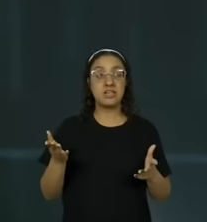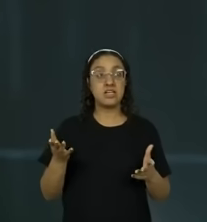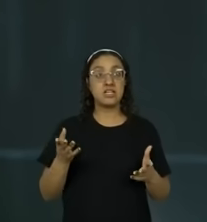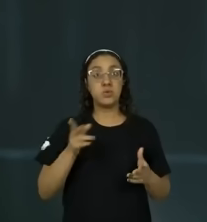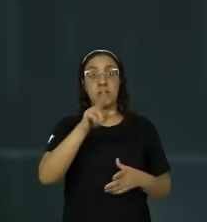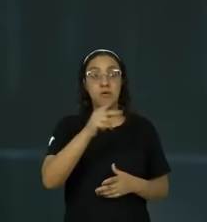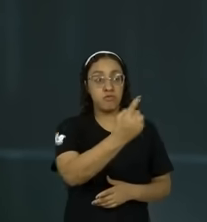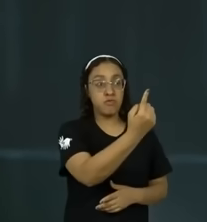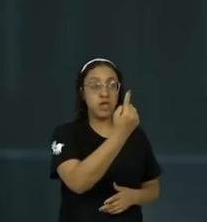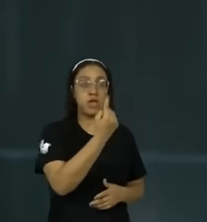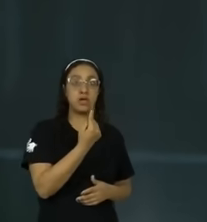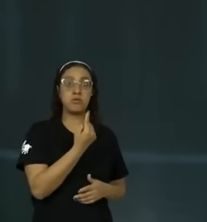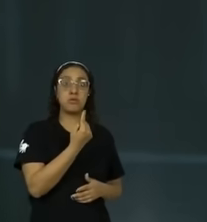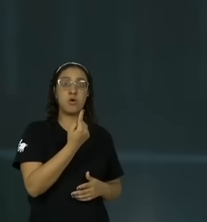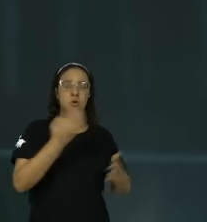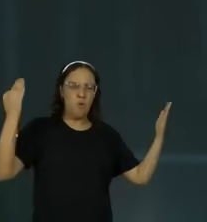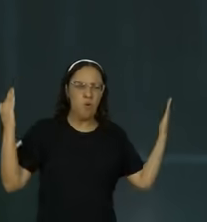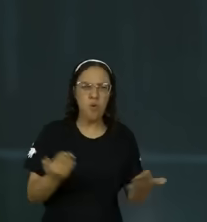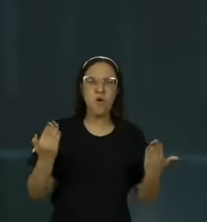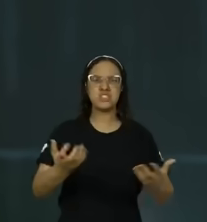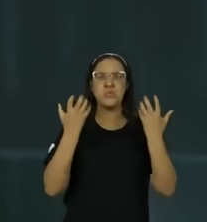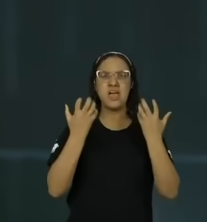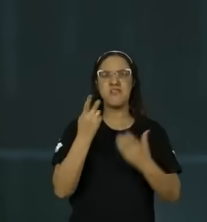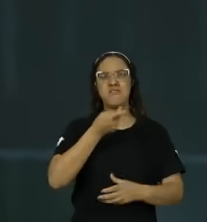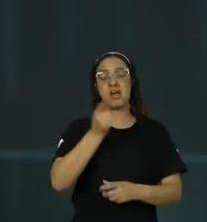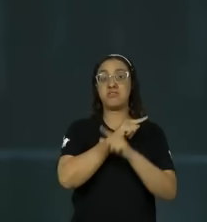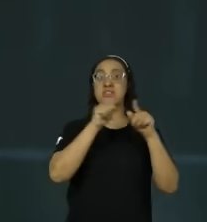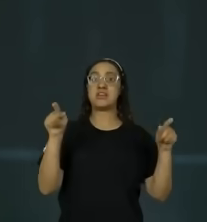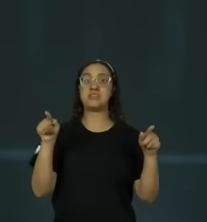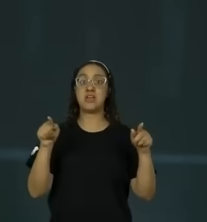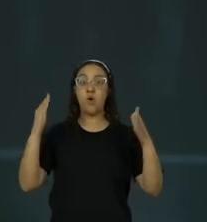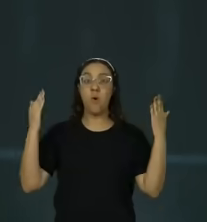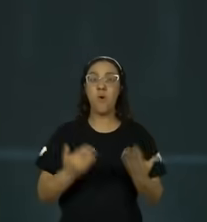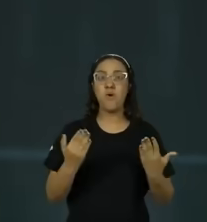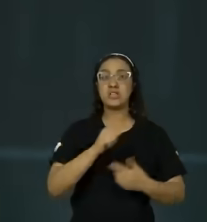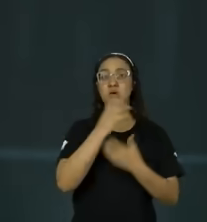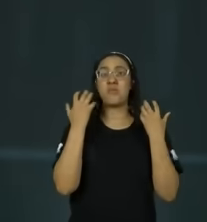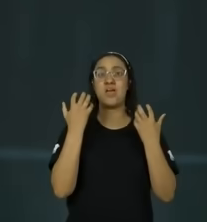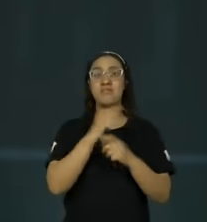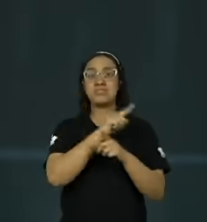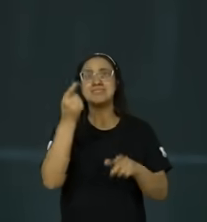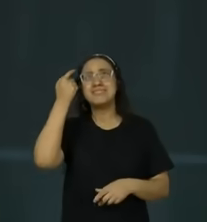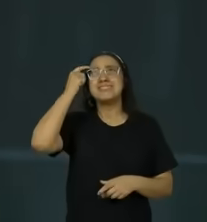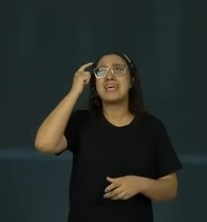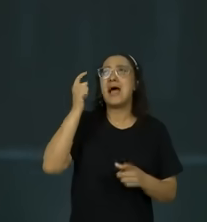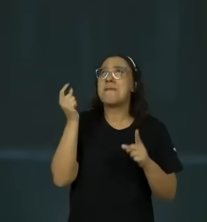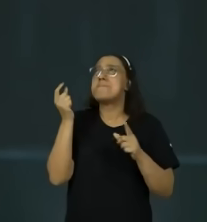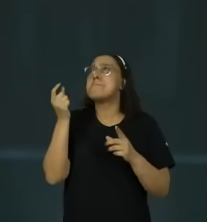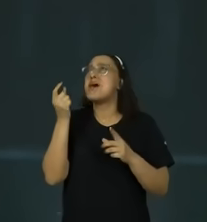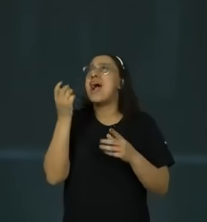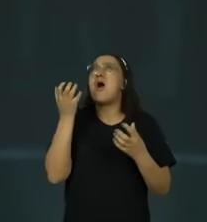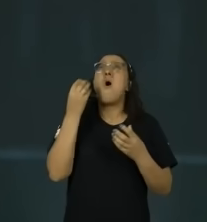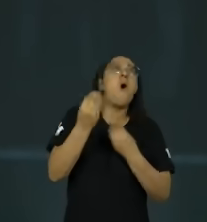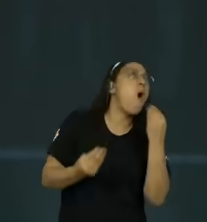aqui, nesta noite, esta palavra vai trazer uma nova perspectiva da sua trajetória. Essa palavra vai trazer um canhão